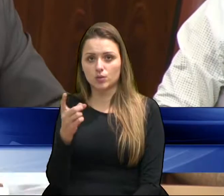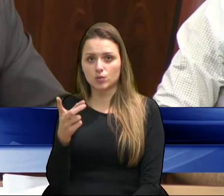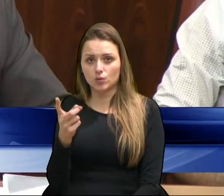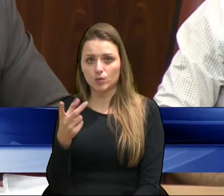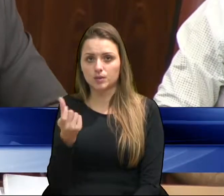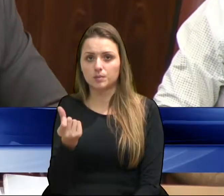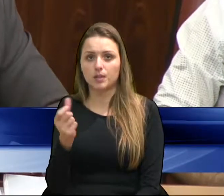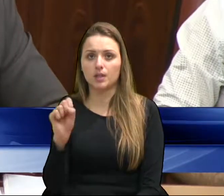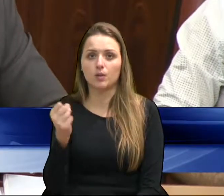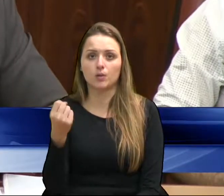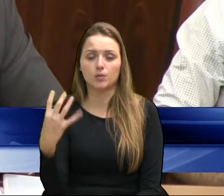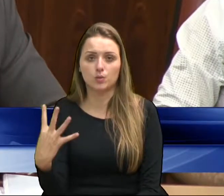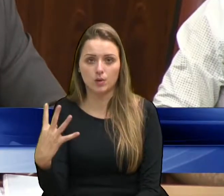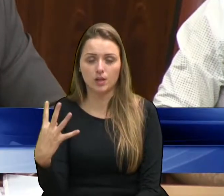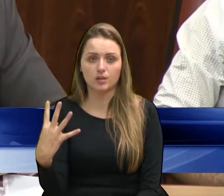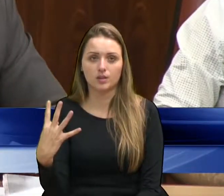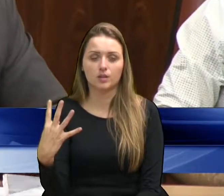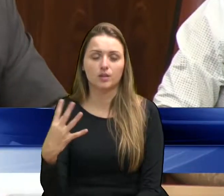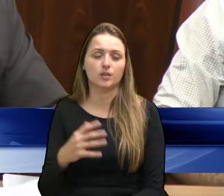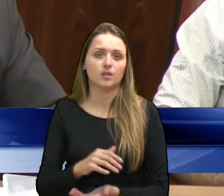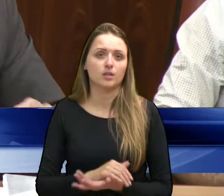700-650-12-684. E ele